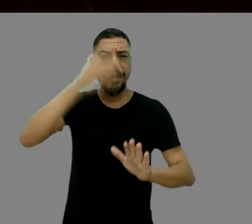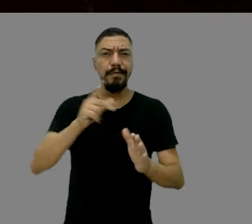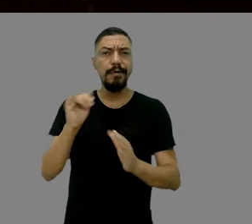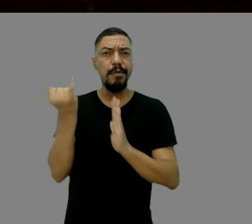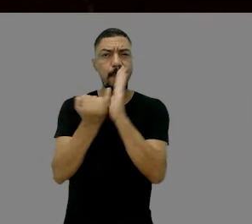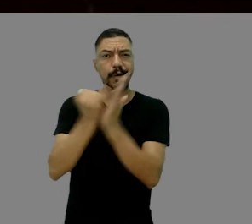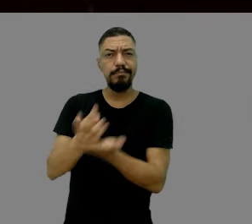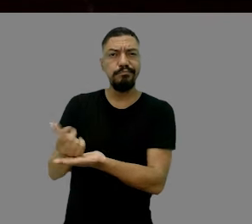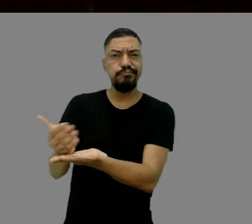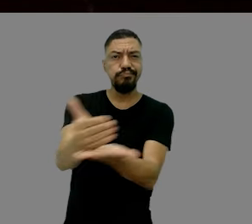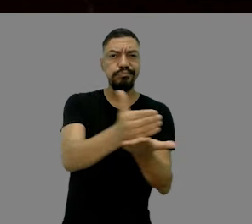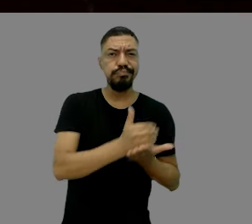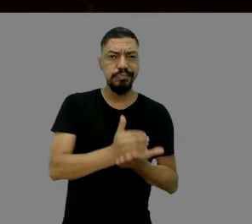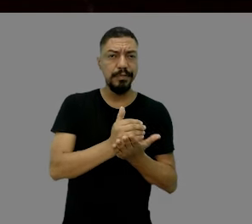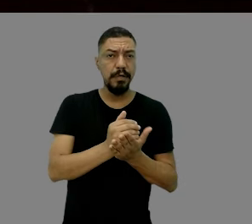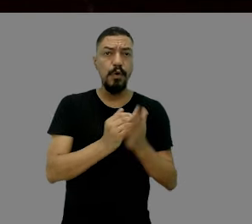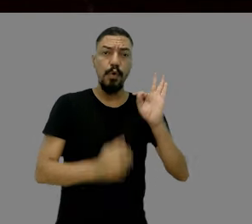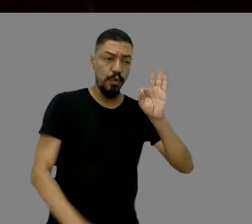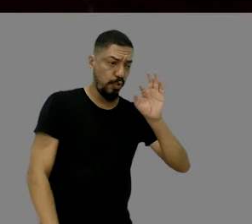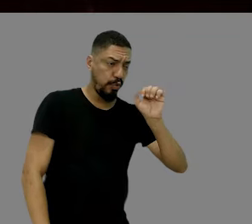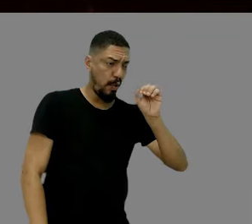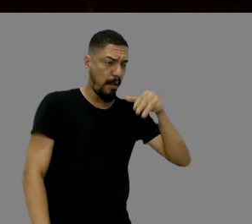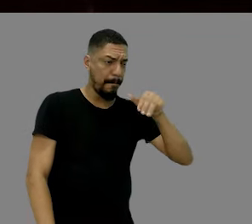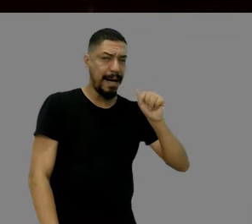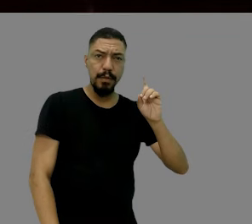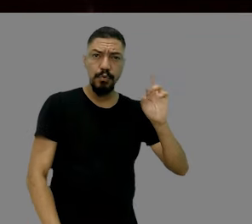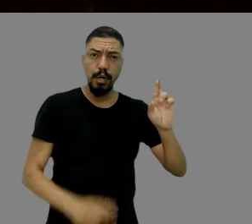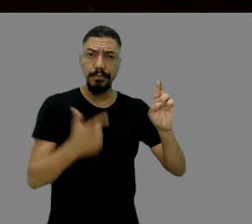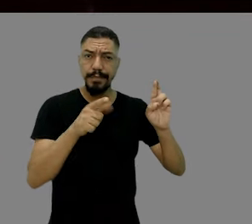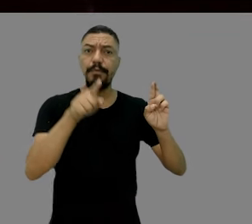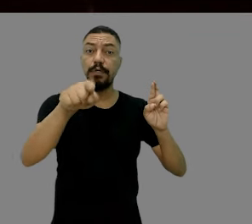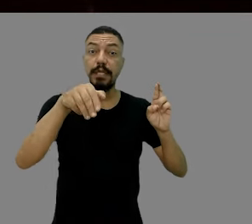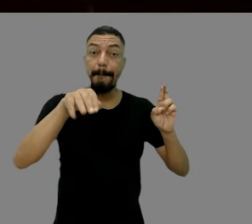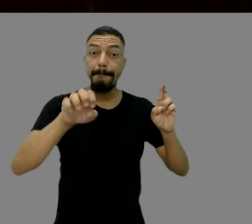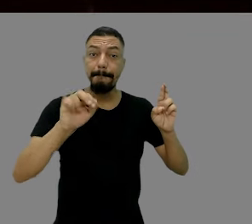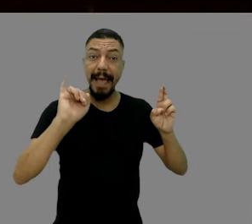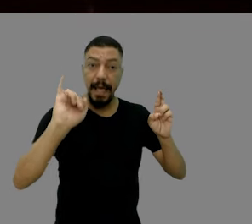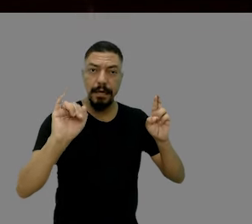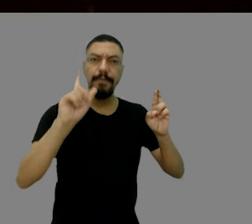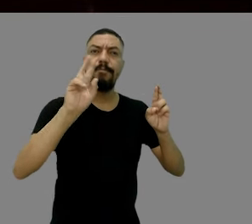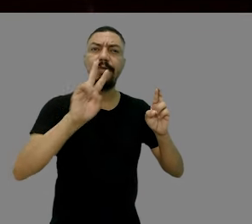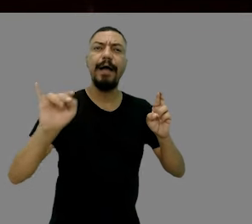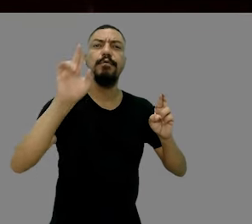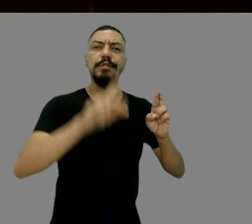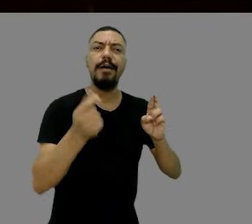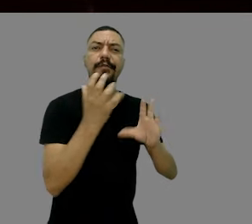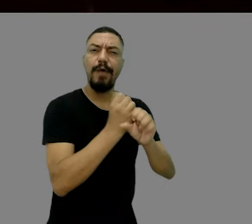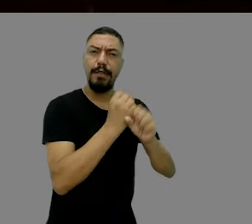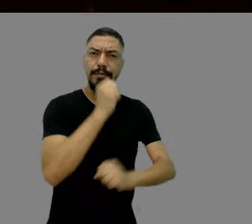você deixe o tomador em branco, você, como MEI, isso vai contar no seu faturamento anual lá, e